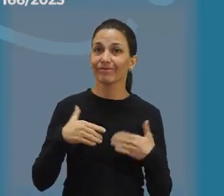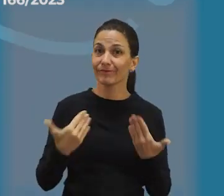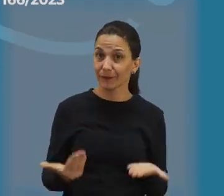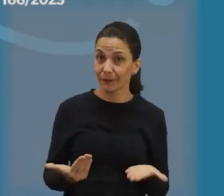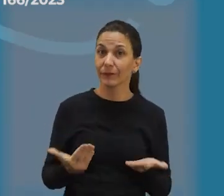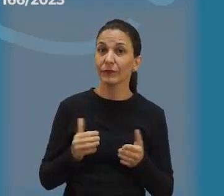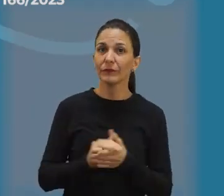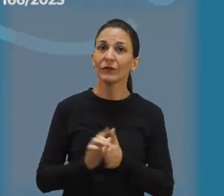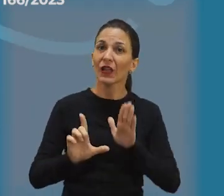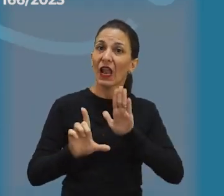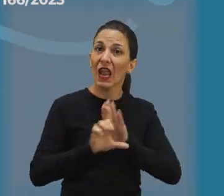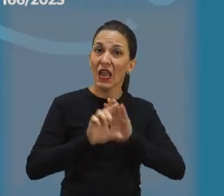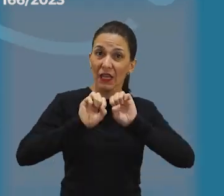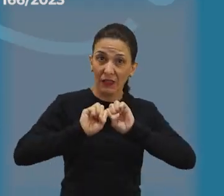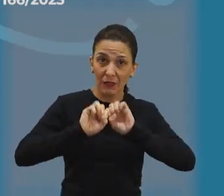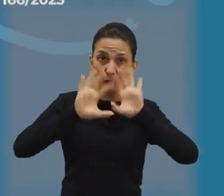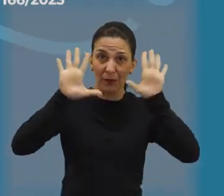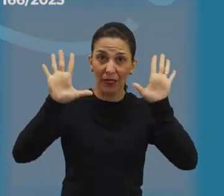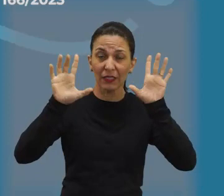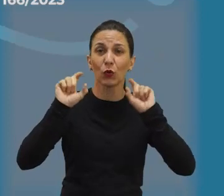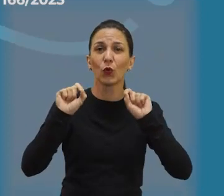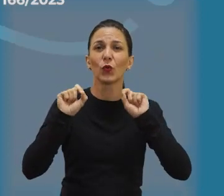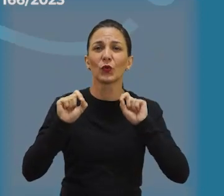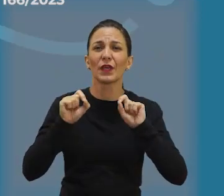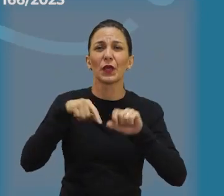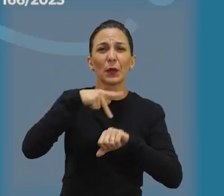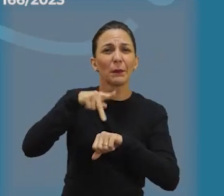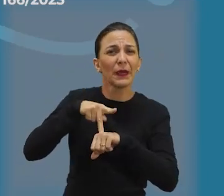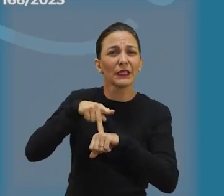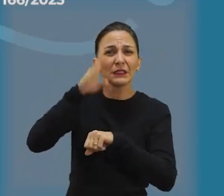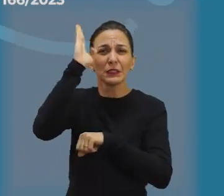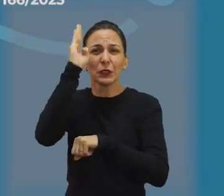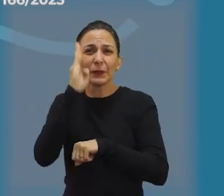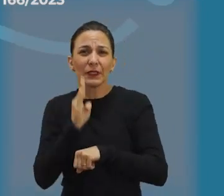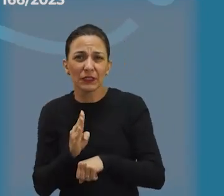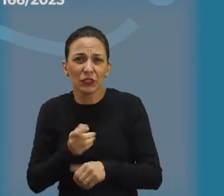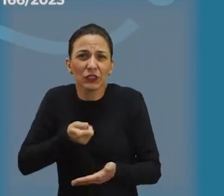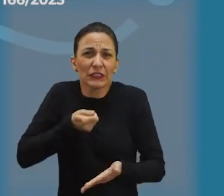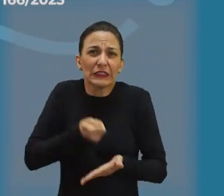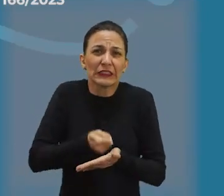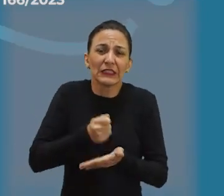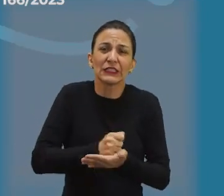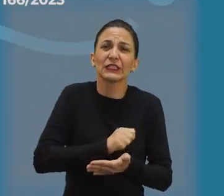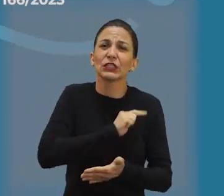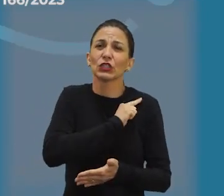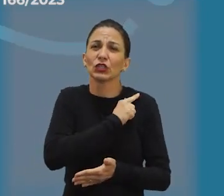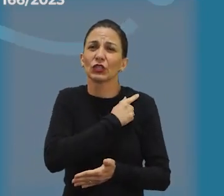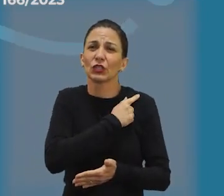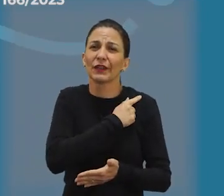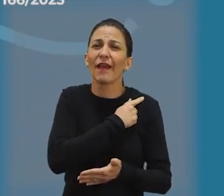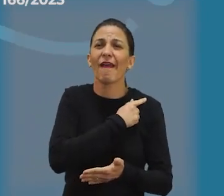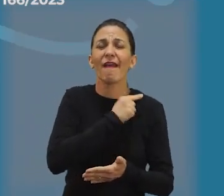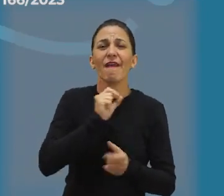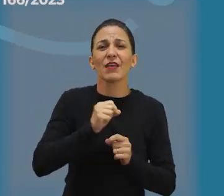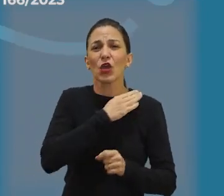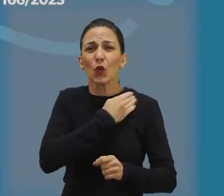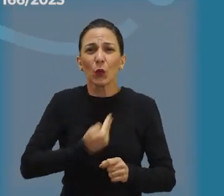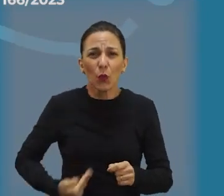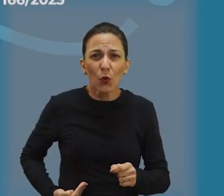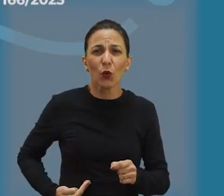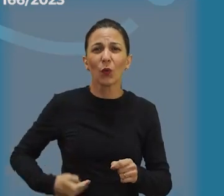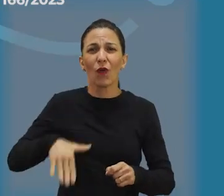Enfim então de acordo com as leis de Transparência nacionais aqui do país que exigem que o poder público